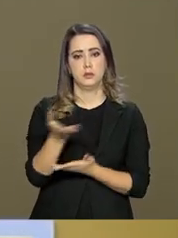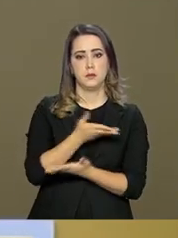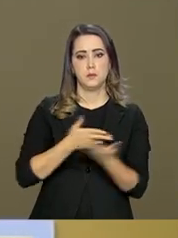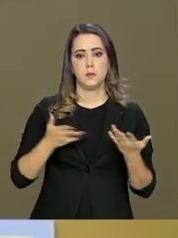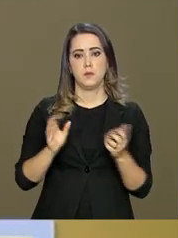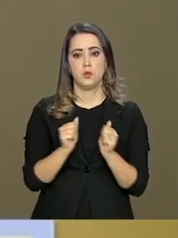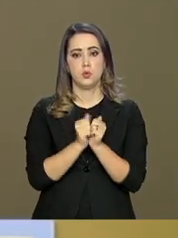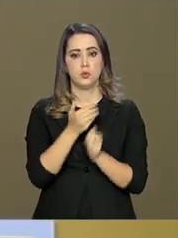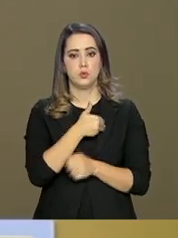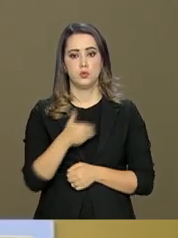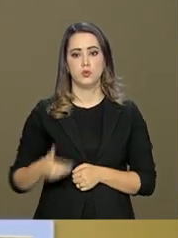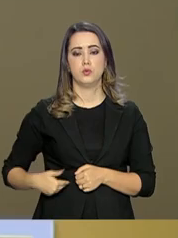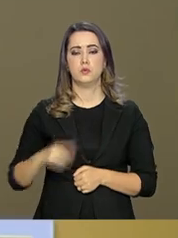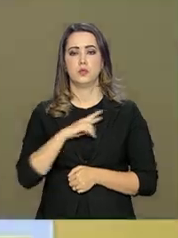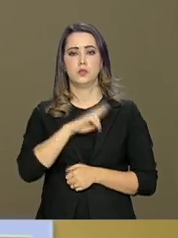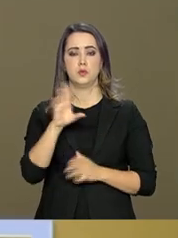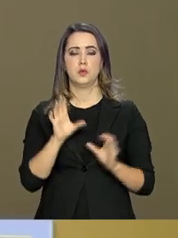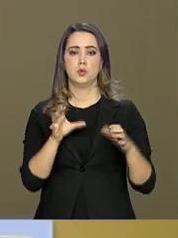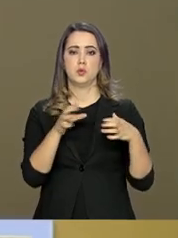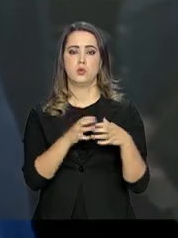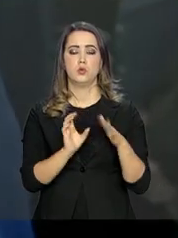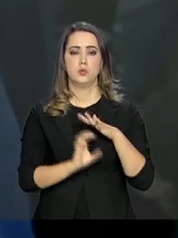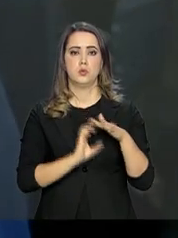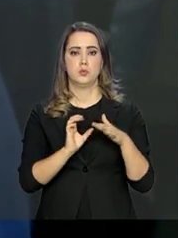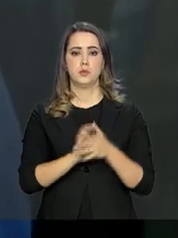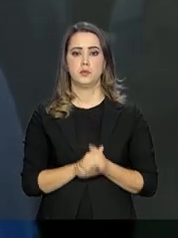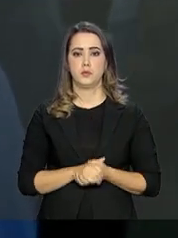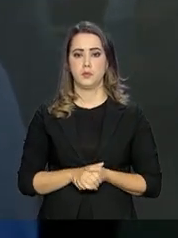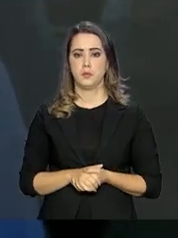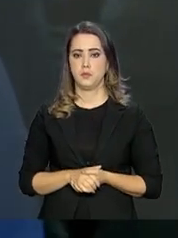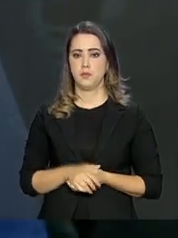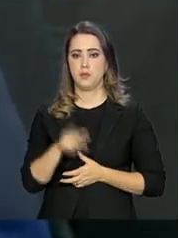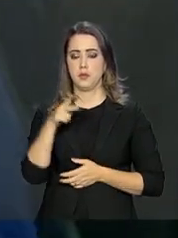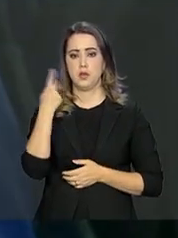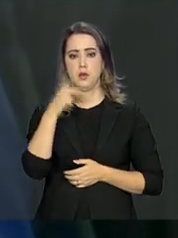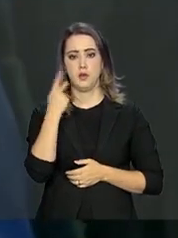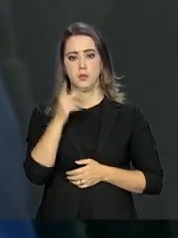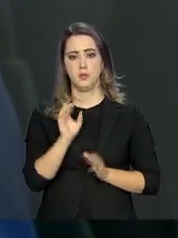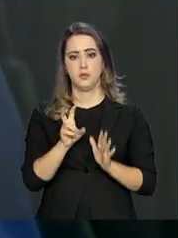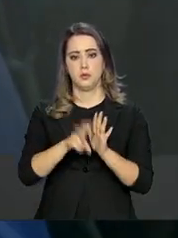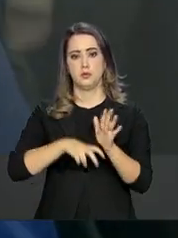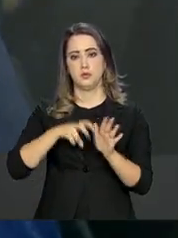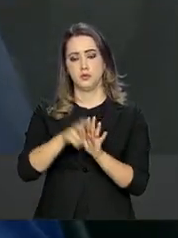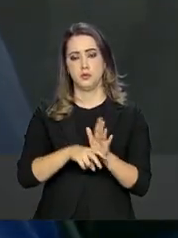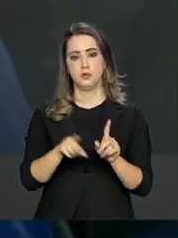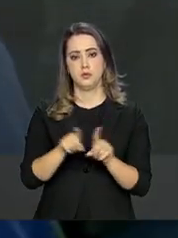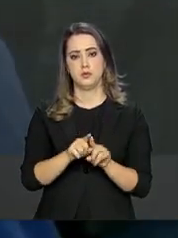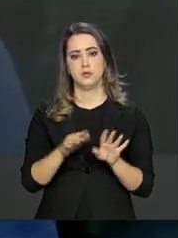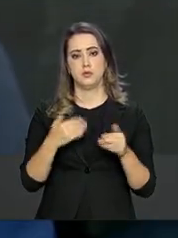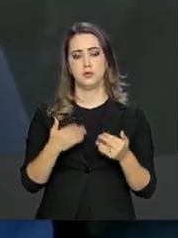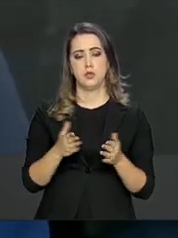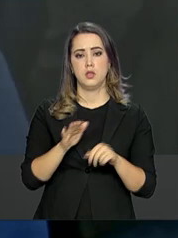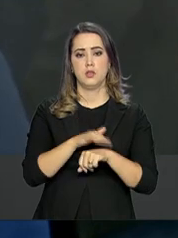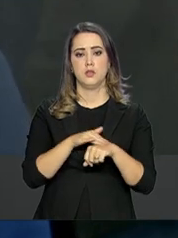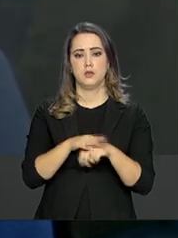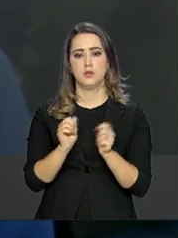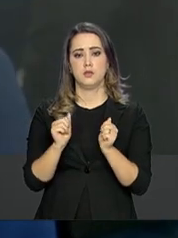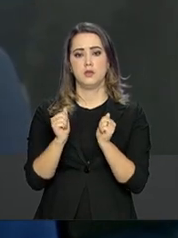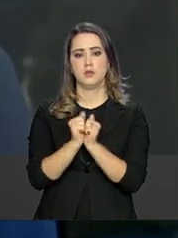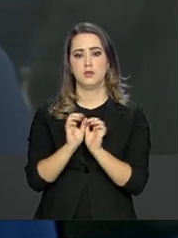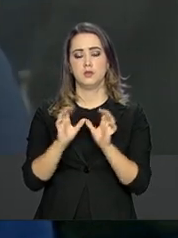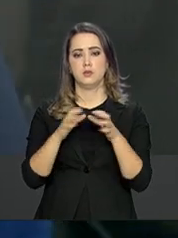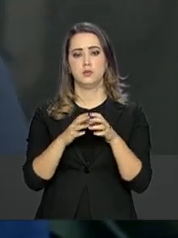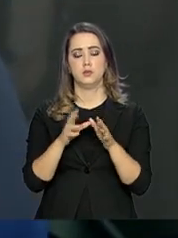governo e representantes do setor privado é a política agrícola então feita pelo ministério da cultura e aí conversando com os setores da